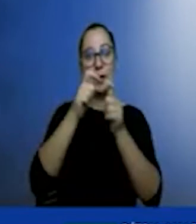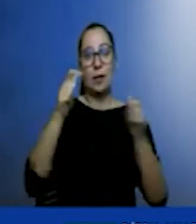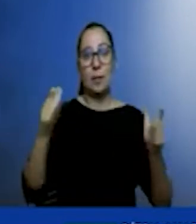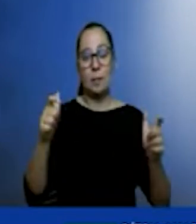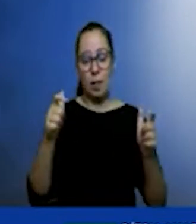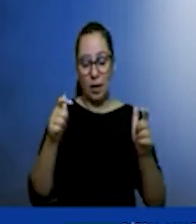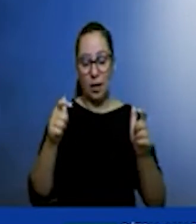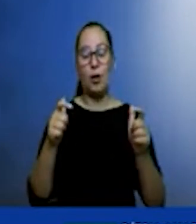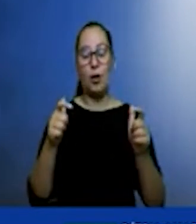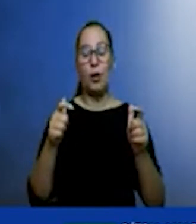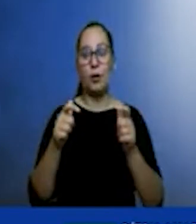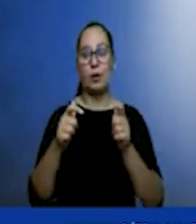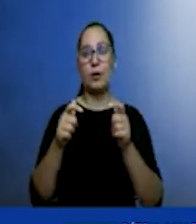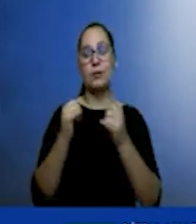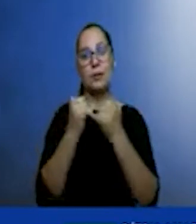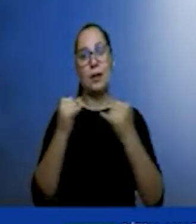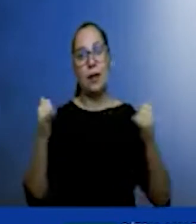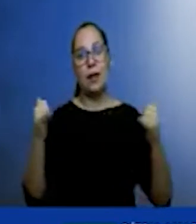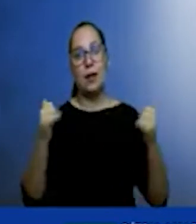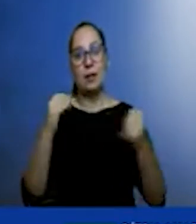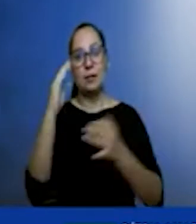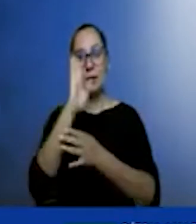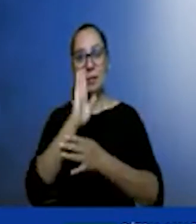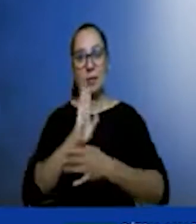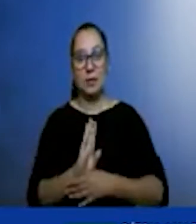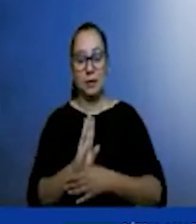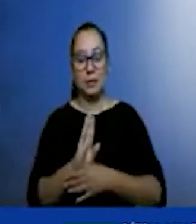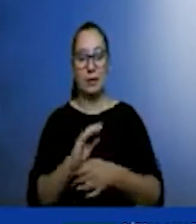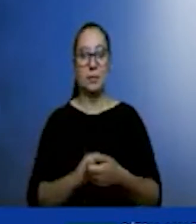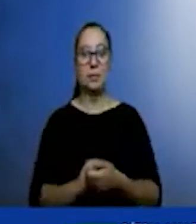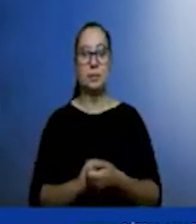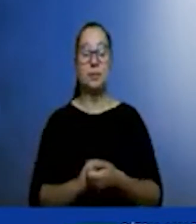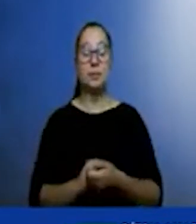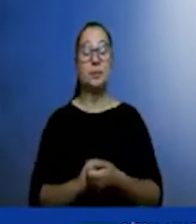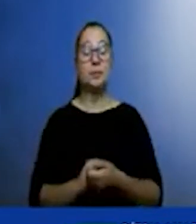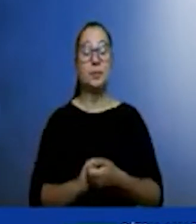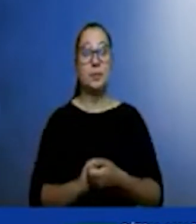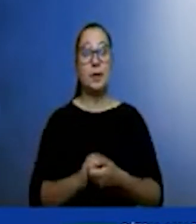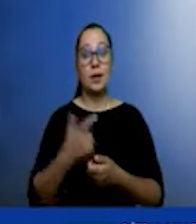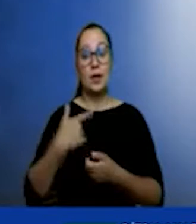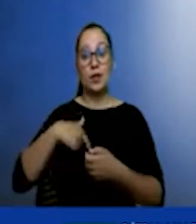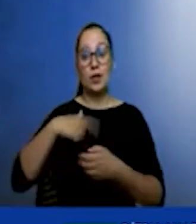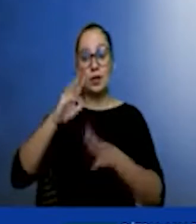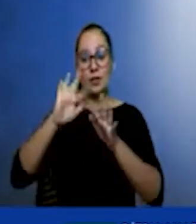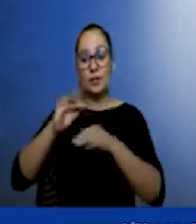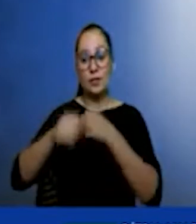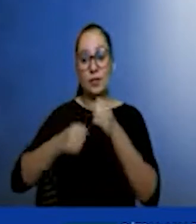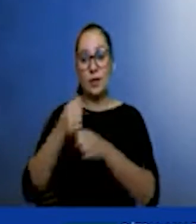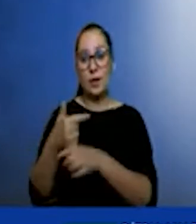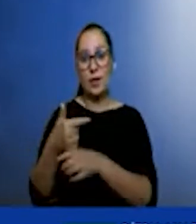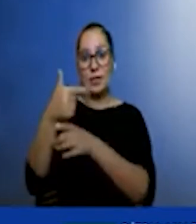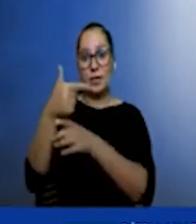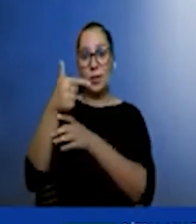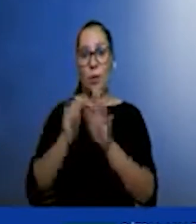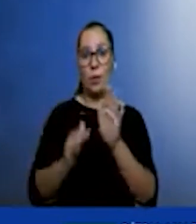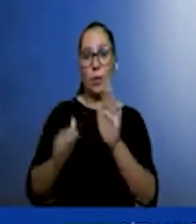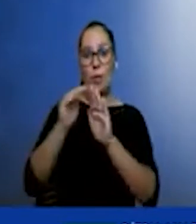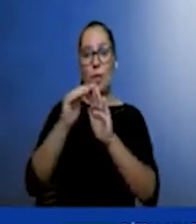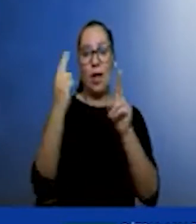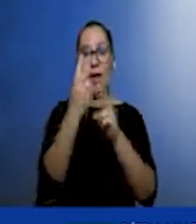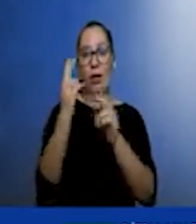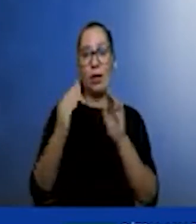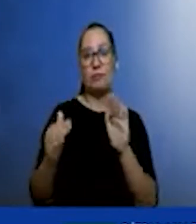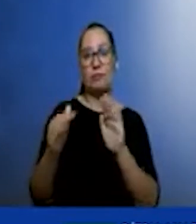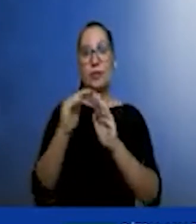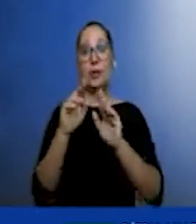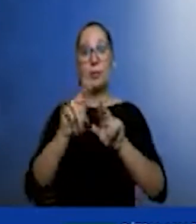brasileira, potencialmente terminando o ano na segunda posição, então devemos ultrapassar a eólica na matriz, por um esforço que tem